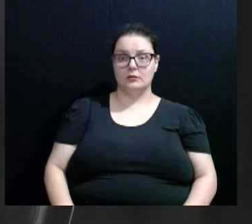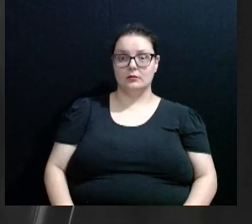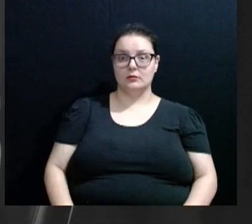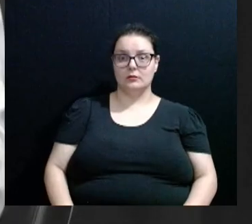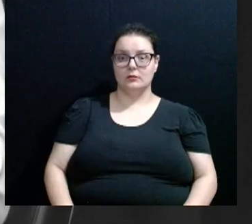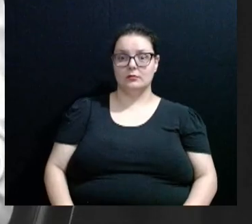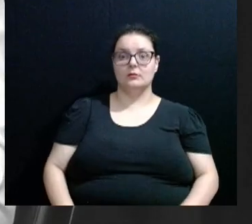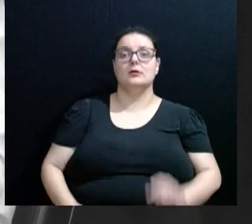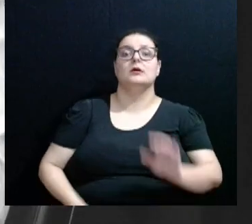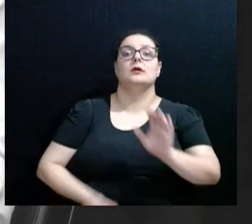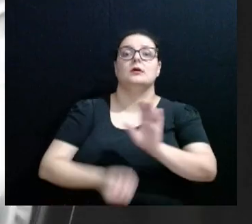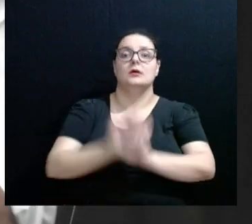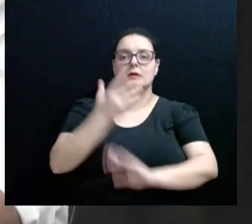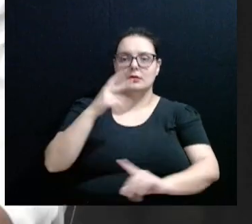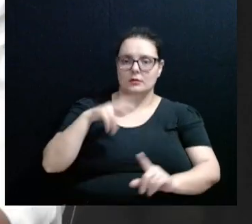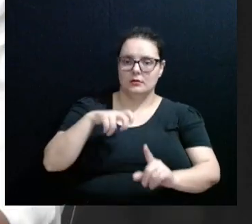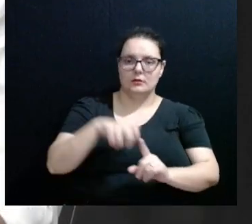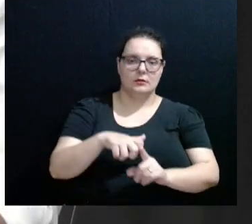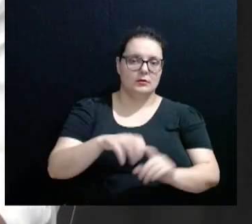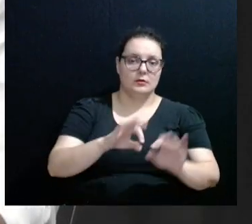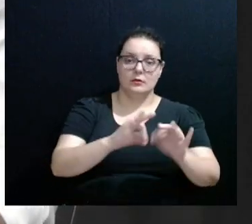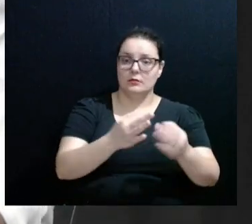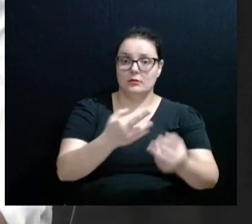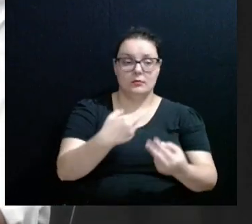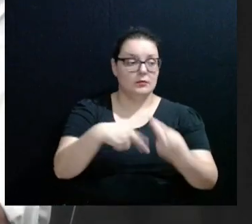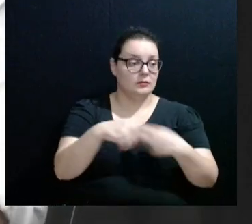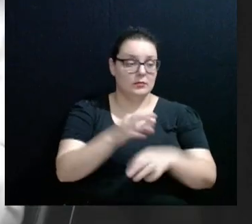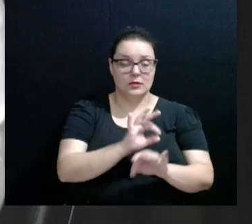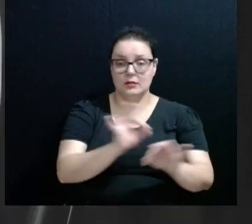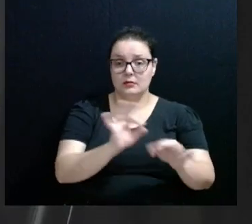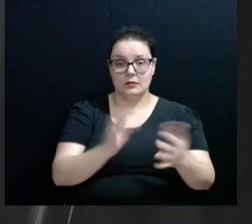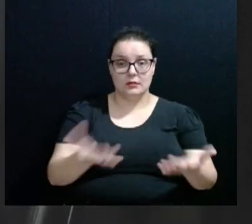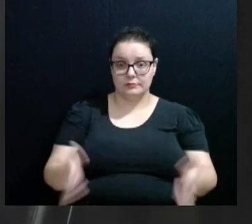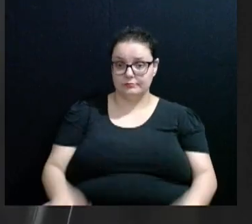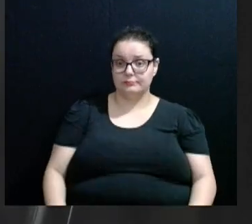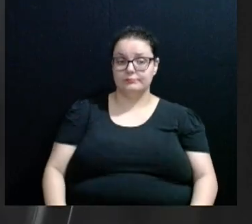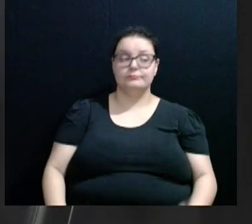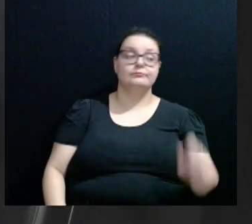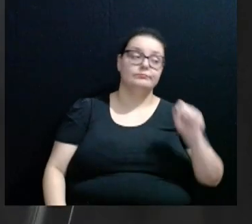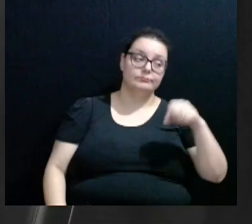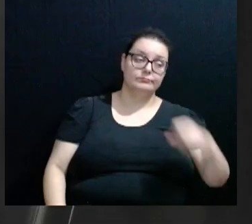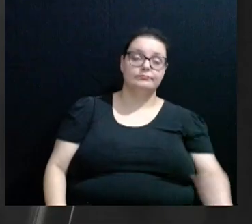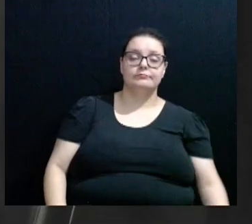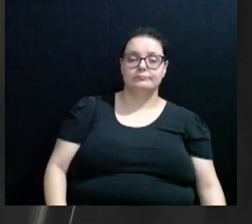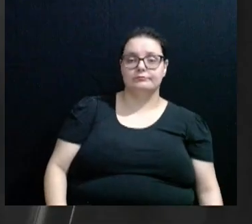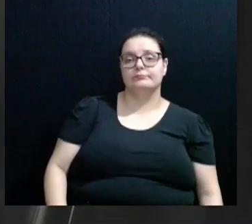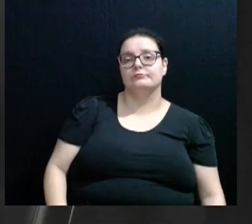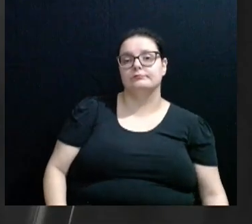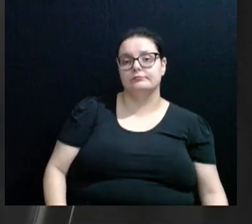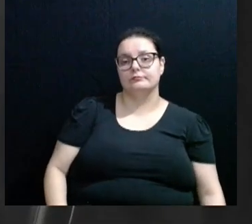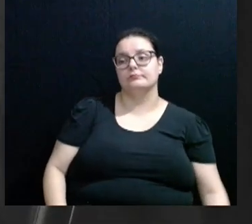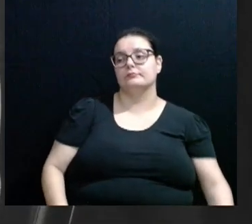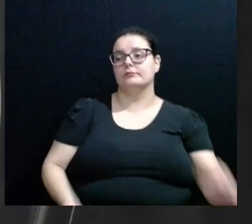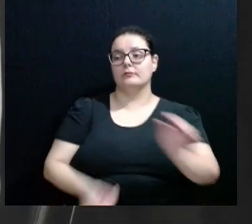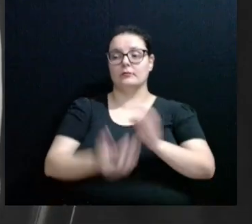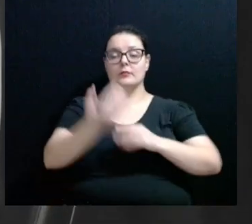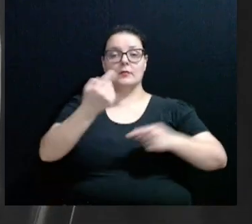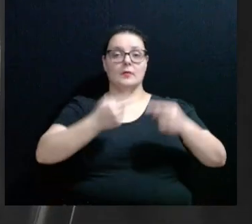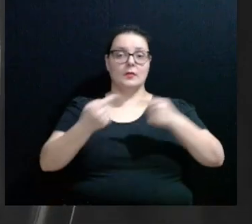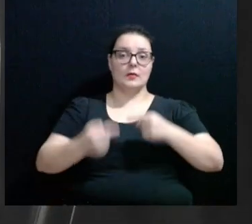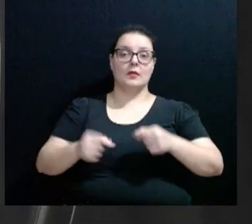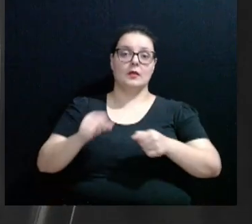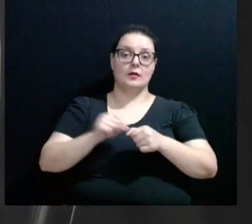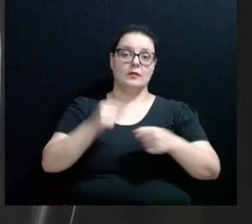criam acidentes com famílias que não tem nada a ver. Sim. Então a gente falou assim, vamos criar esse debate, vamos fazer